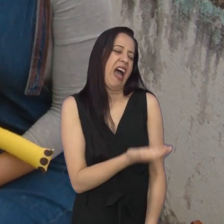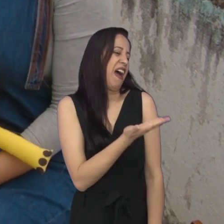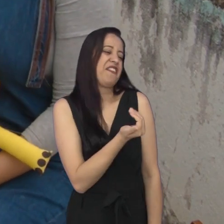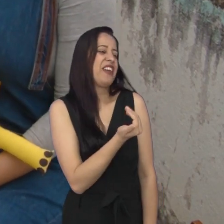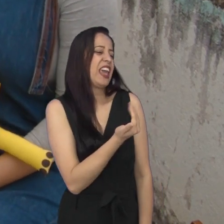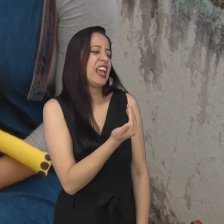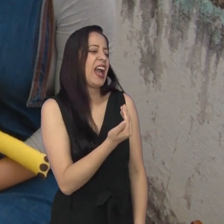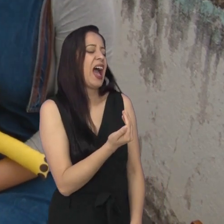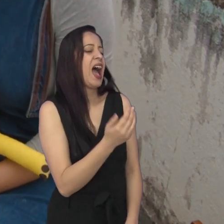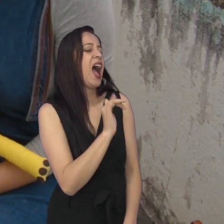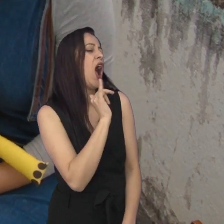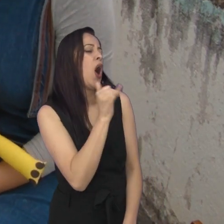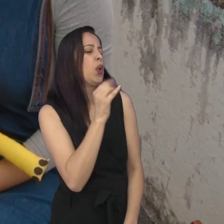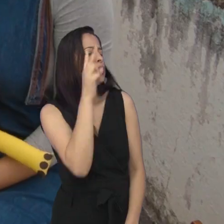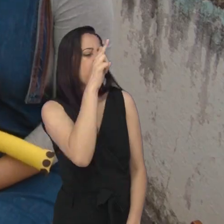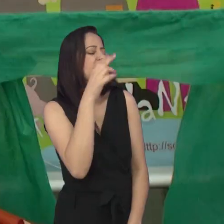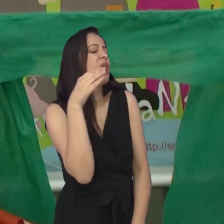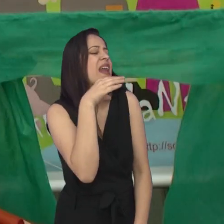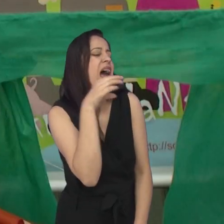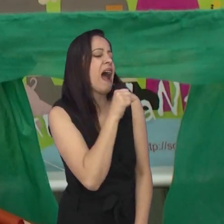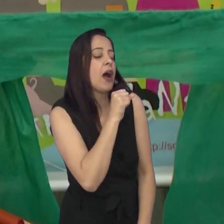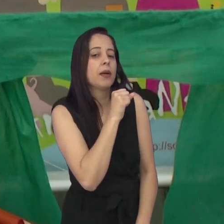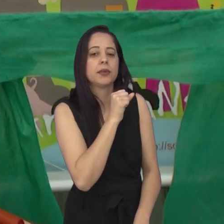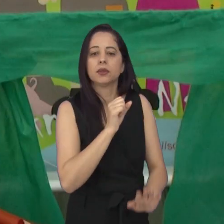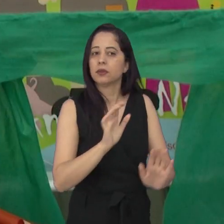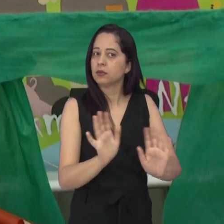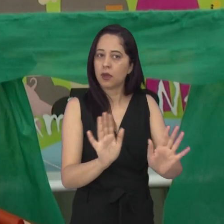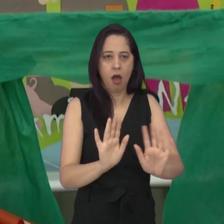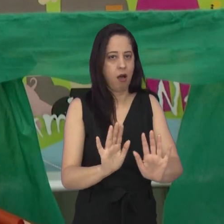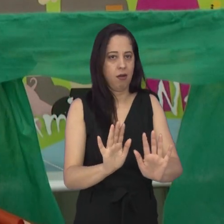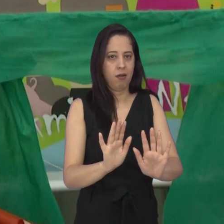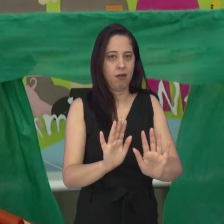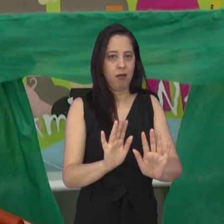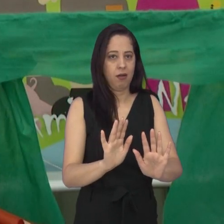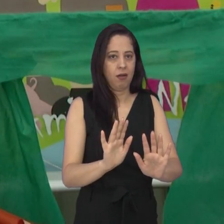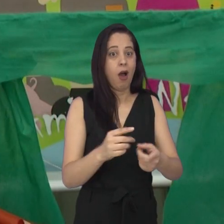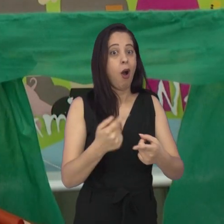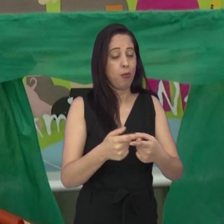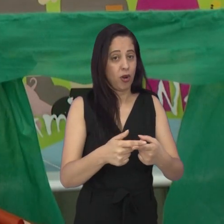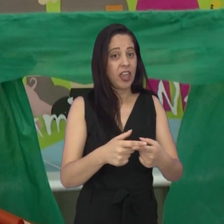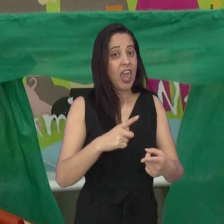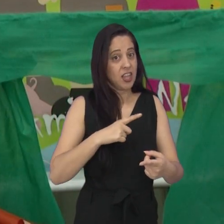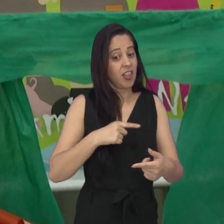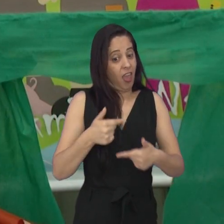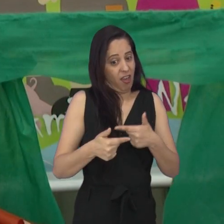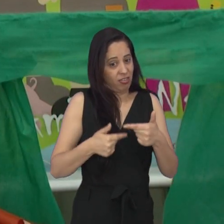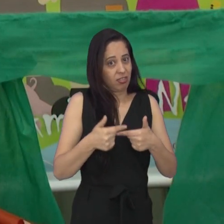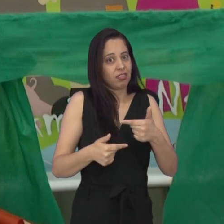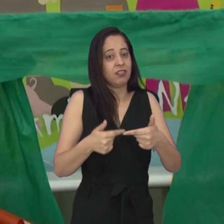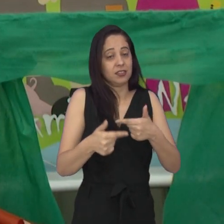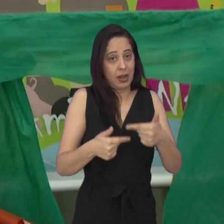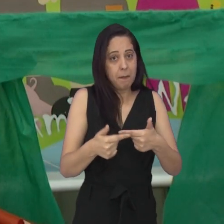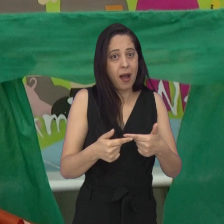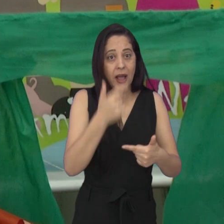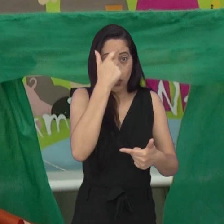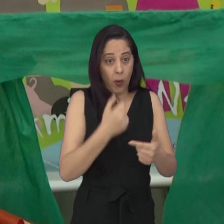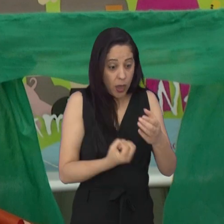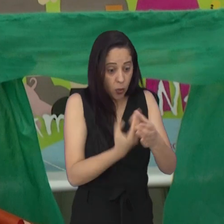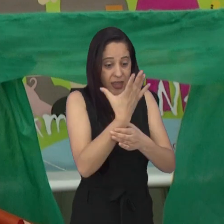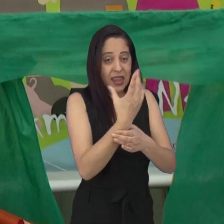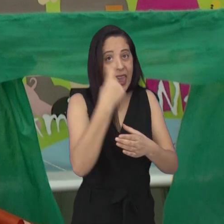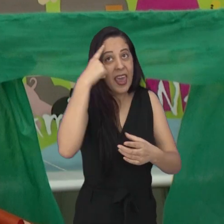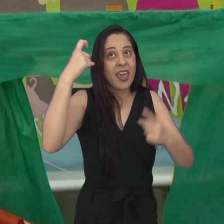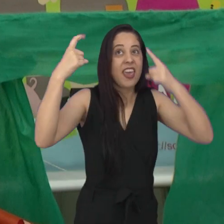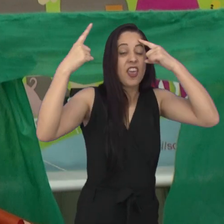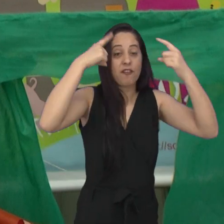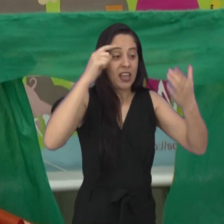Mas vem cá, conta uma historinha para mim, mas é rapidinho, não é isso aqui, tudo, né? Isso tudo tem um custo, né? E isso pesa, eu